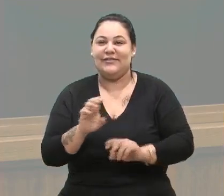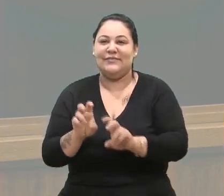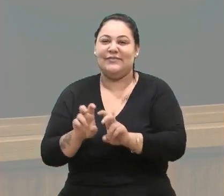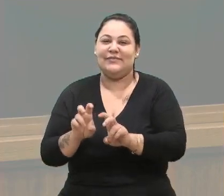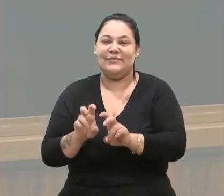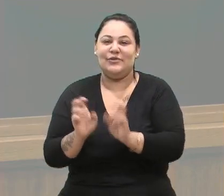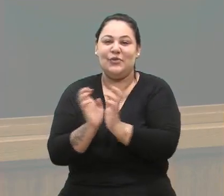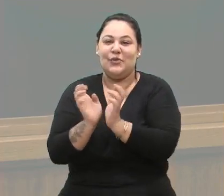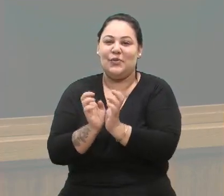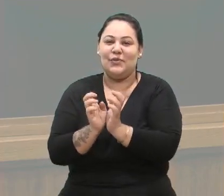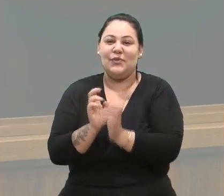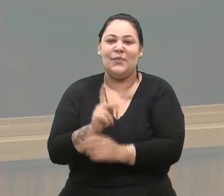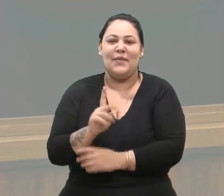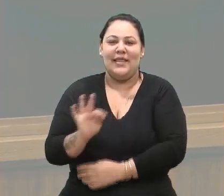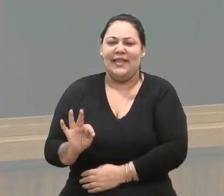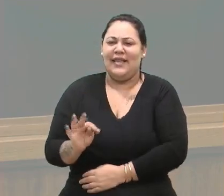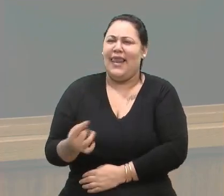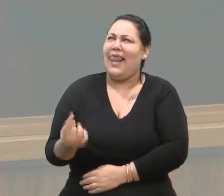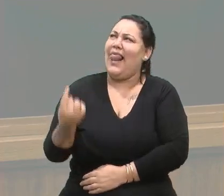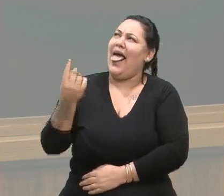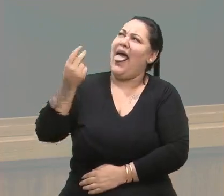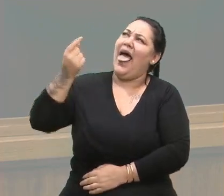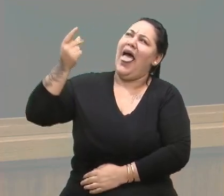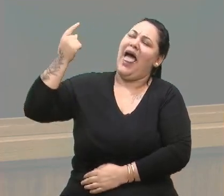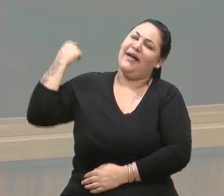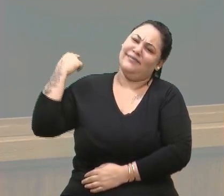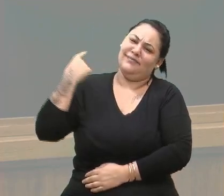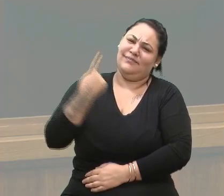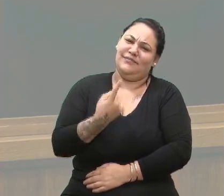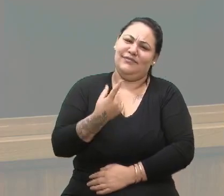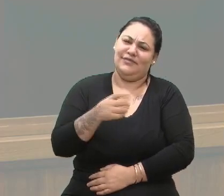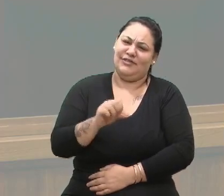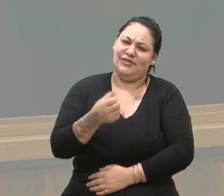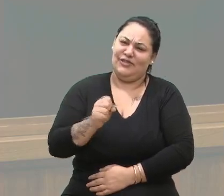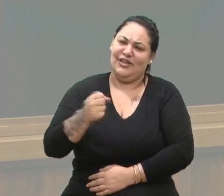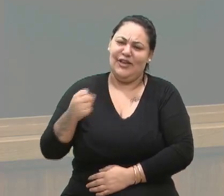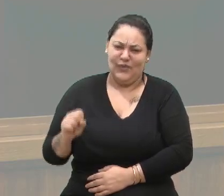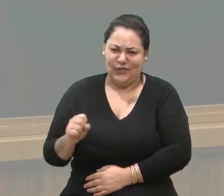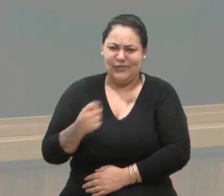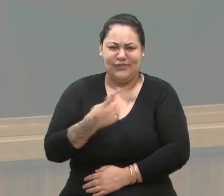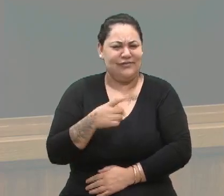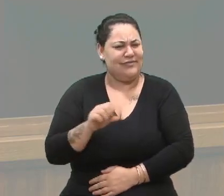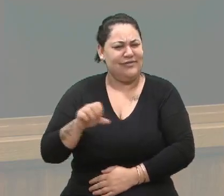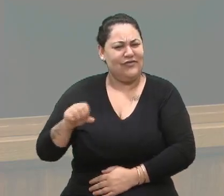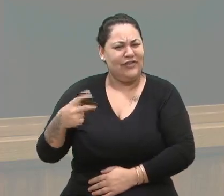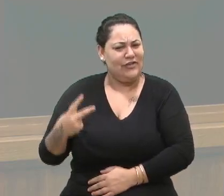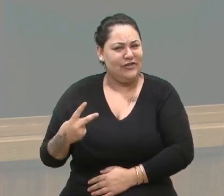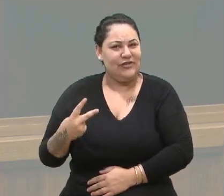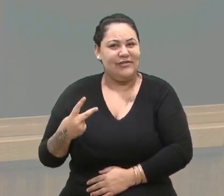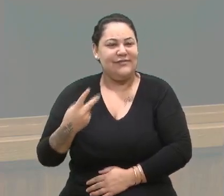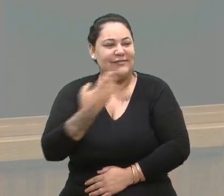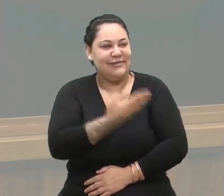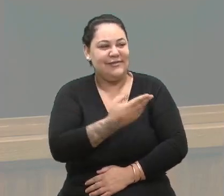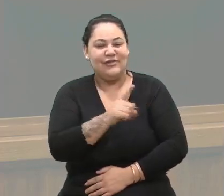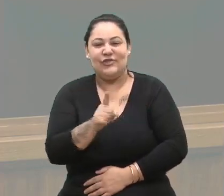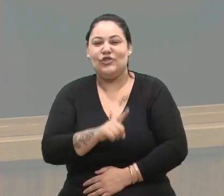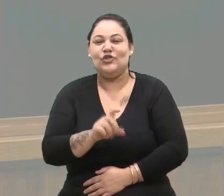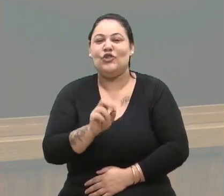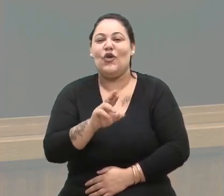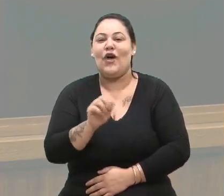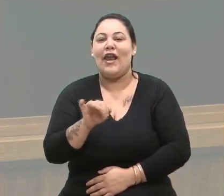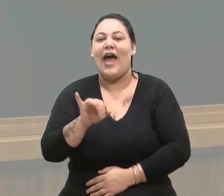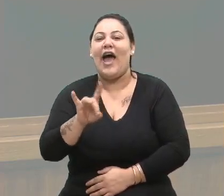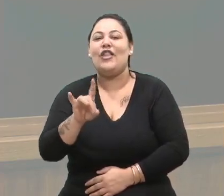antiga legislatura de 88, 92, eu acho, se eu não me engano. Zoraido era vereador, nós fizemos uma